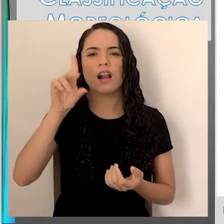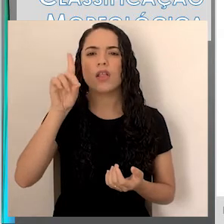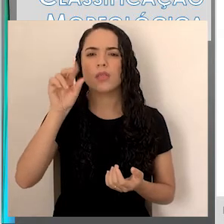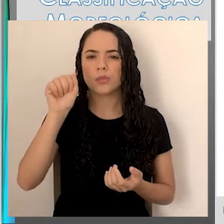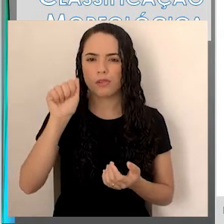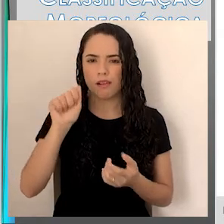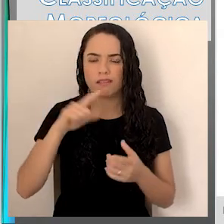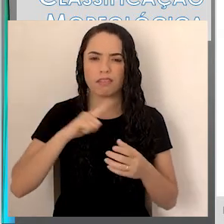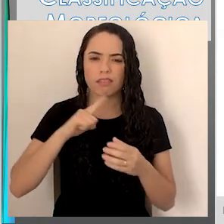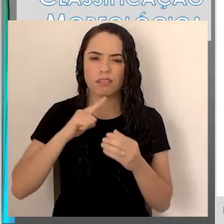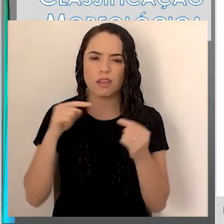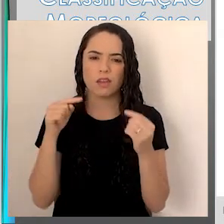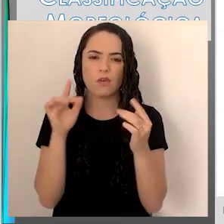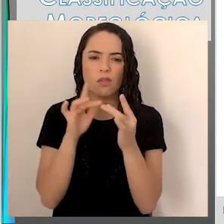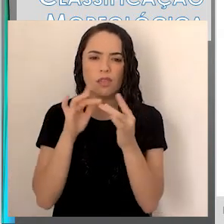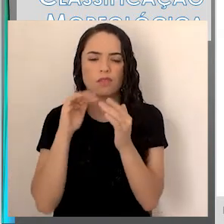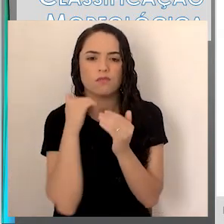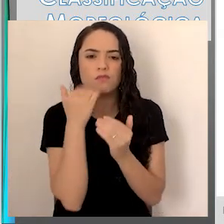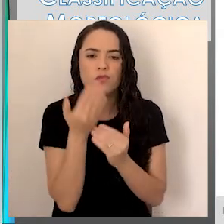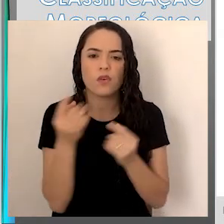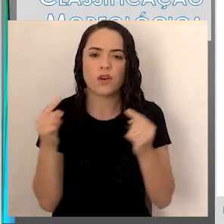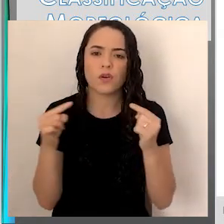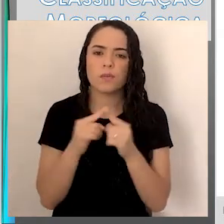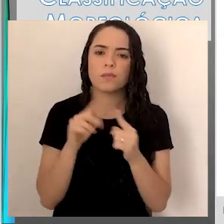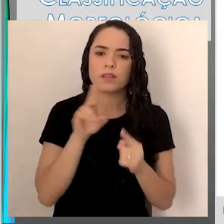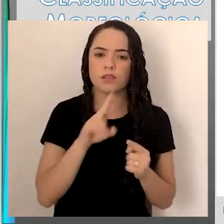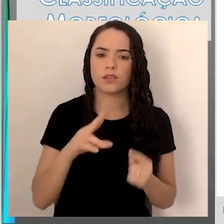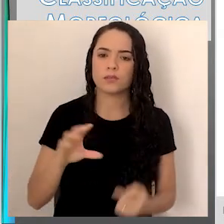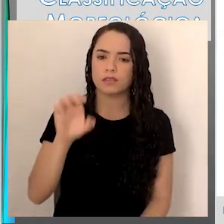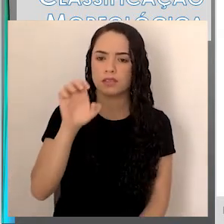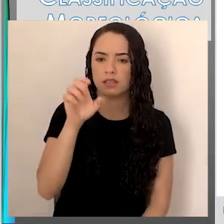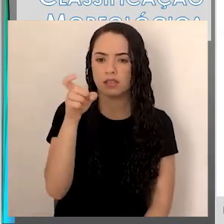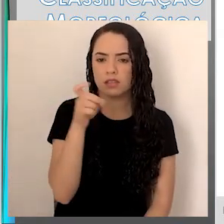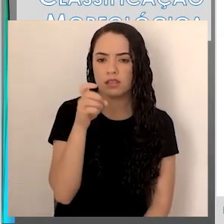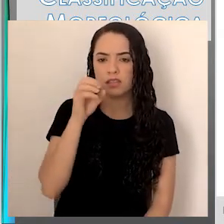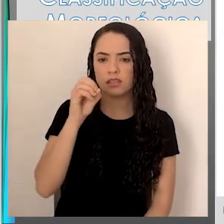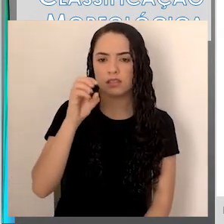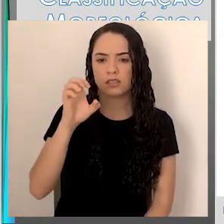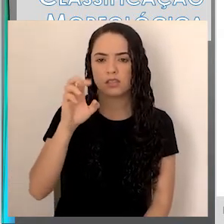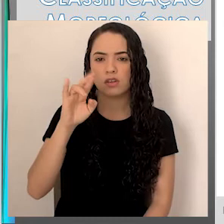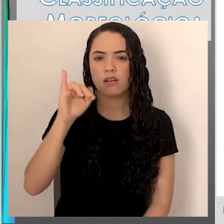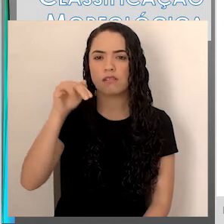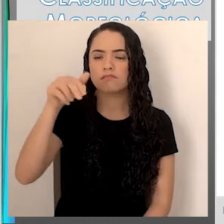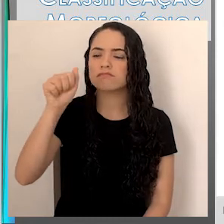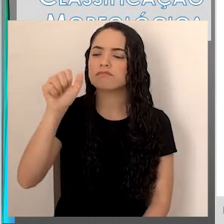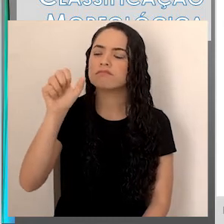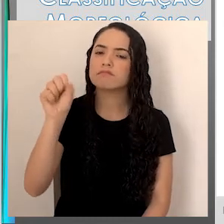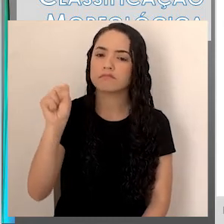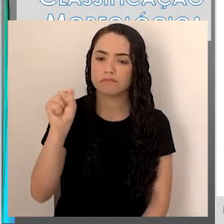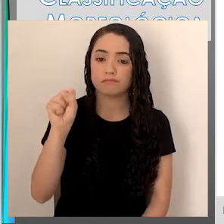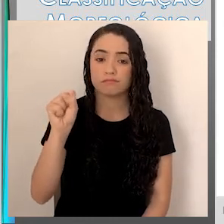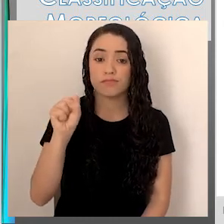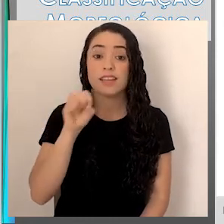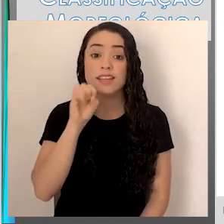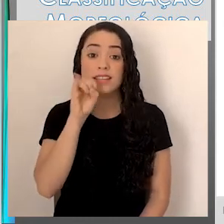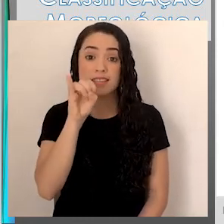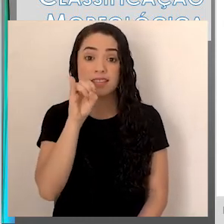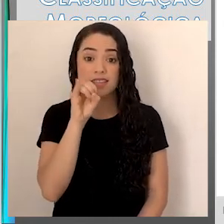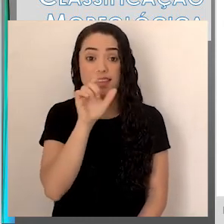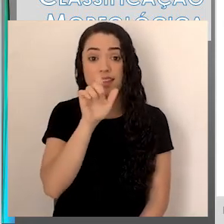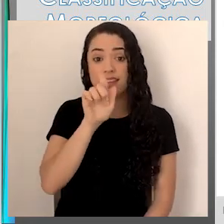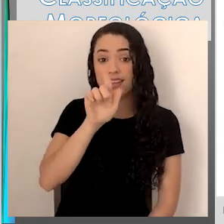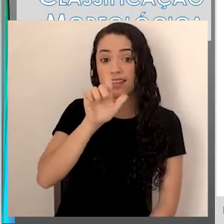de condução com o meio externo serão consideradas glândulas exócrinas. Deve-se ter atenção que as